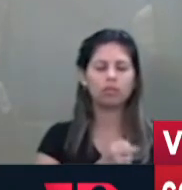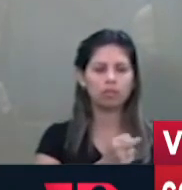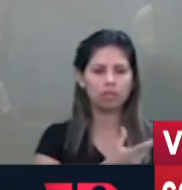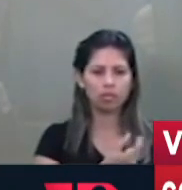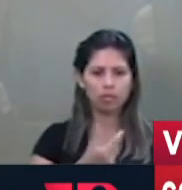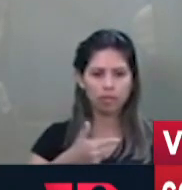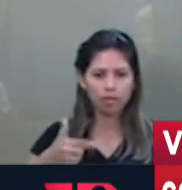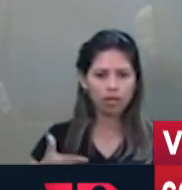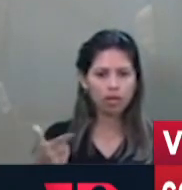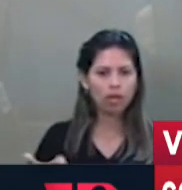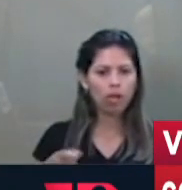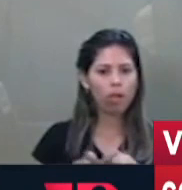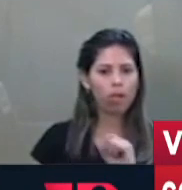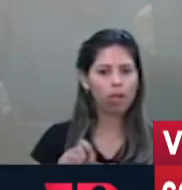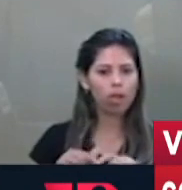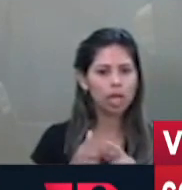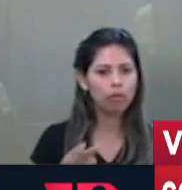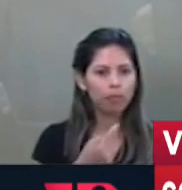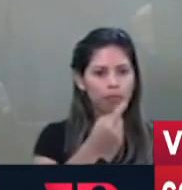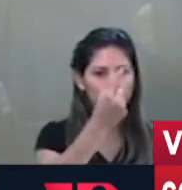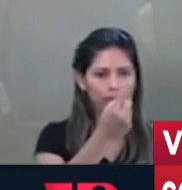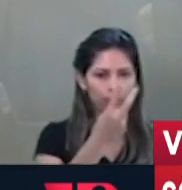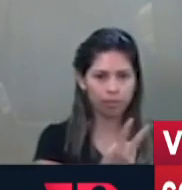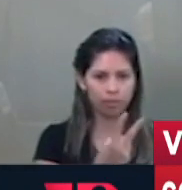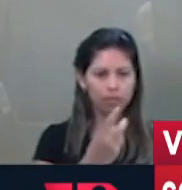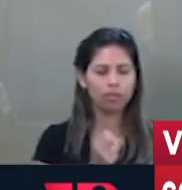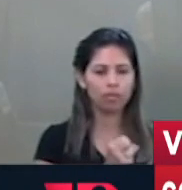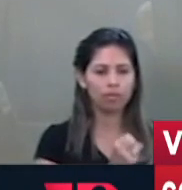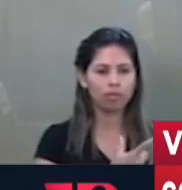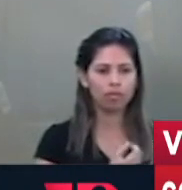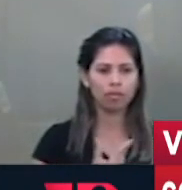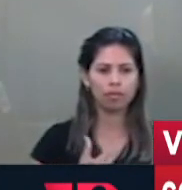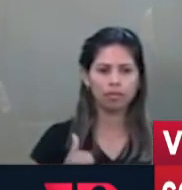rural e agroindustrial, voltadas ao atendimento do Plano Safra